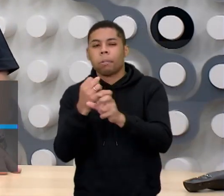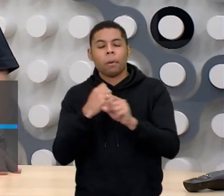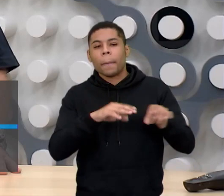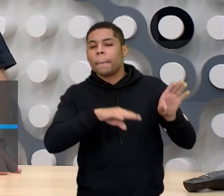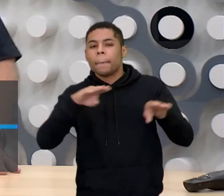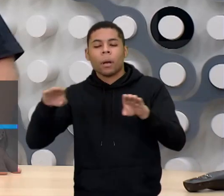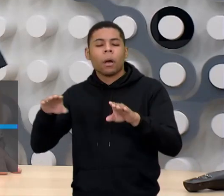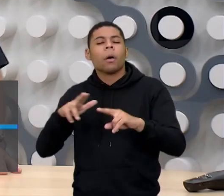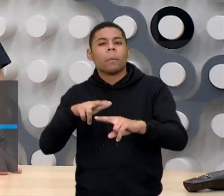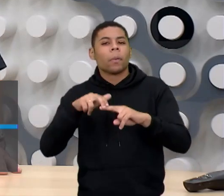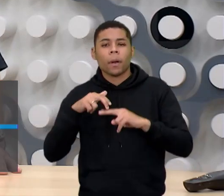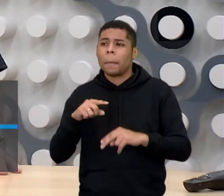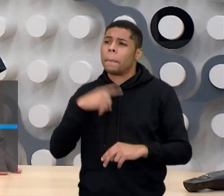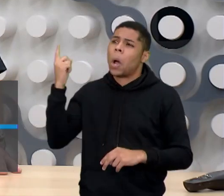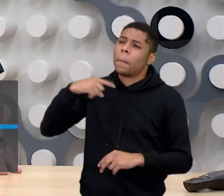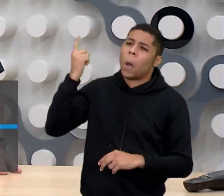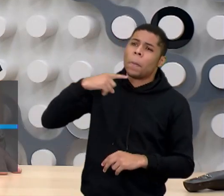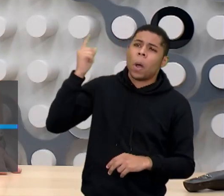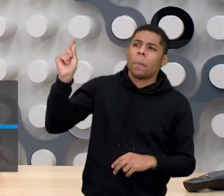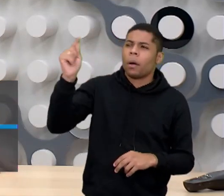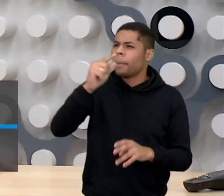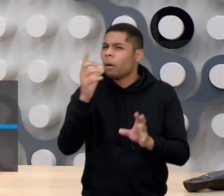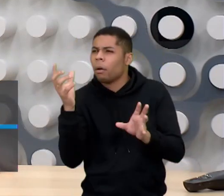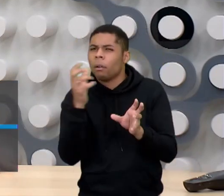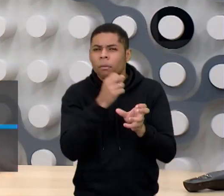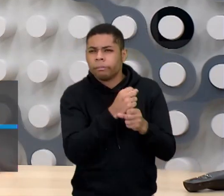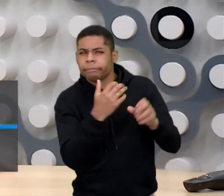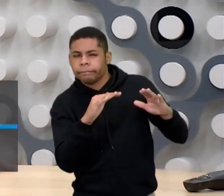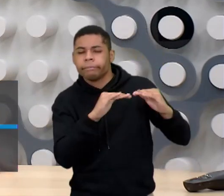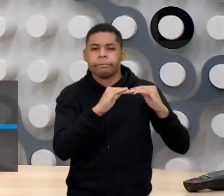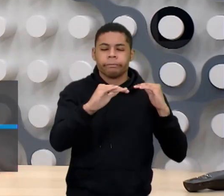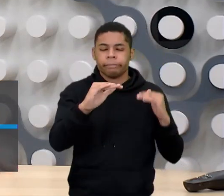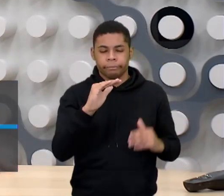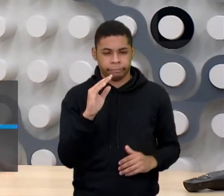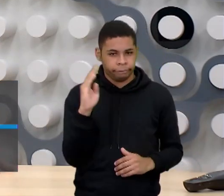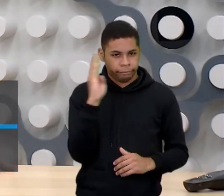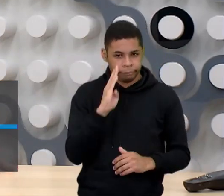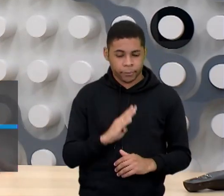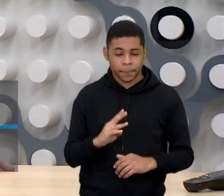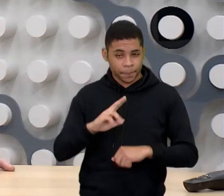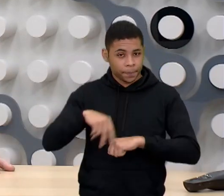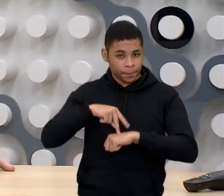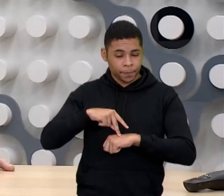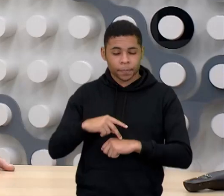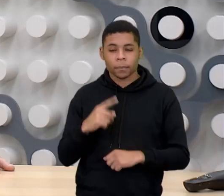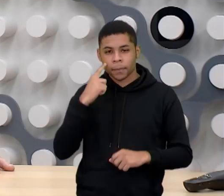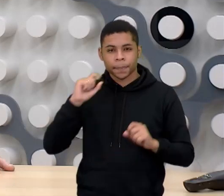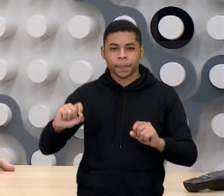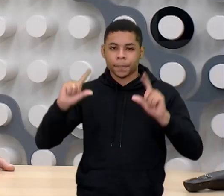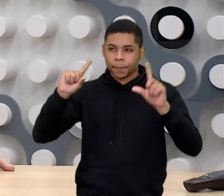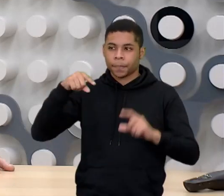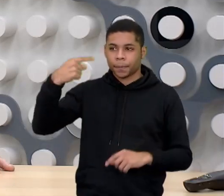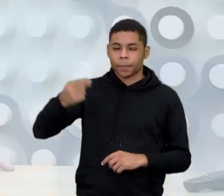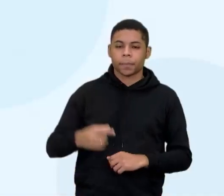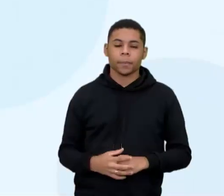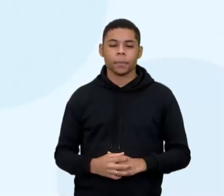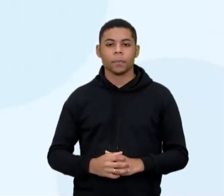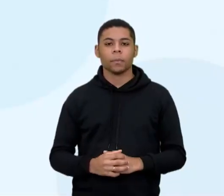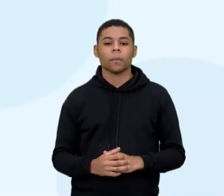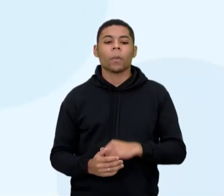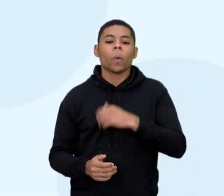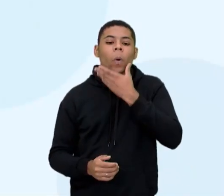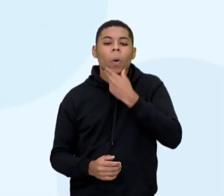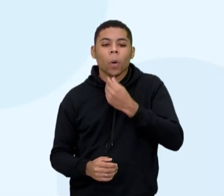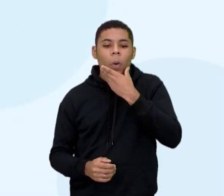né, da questão aí das mortes no país. Vamos lá para a próxima tela, que nós vamos ver aí homens com